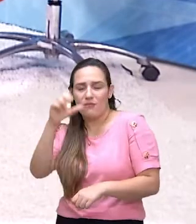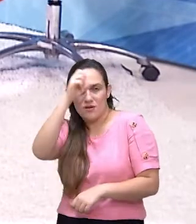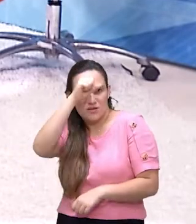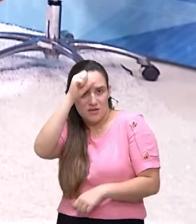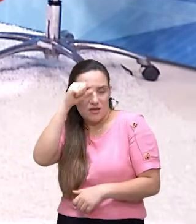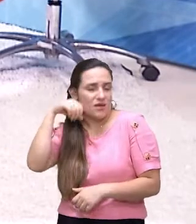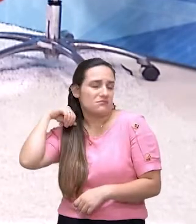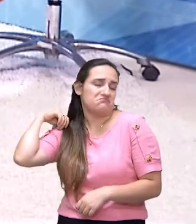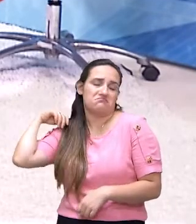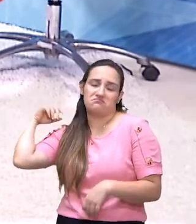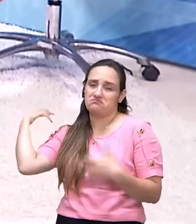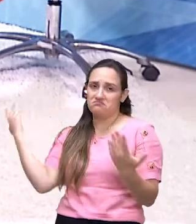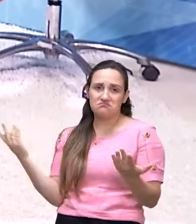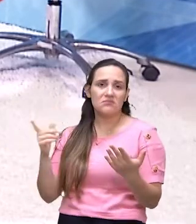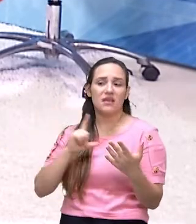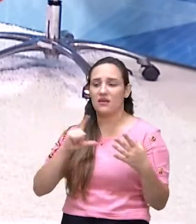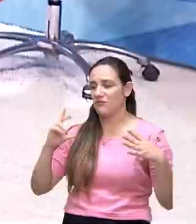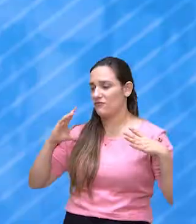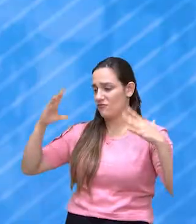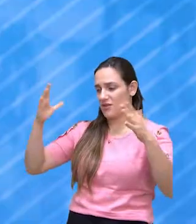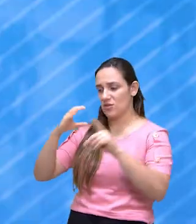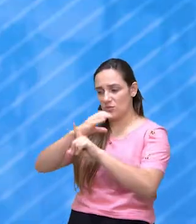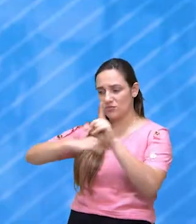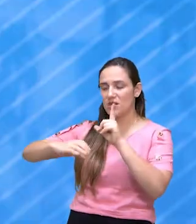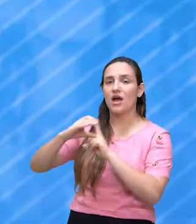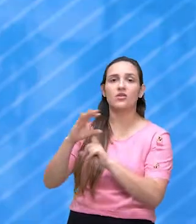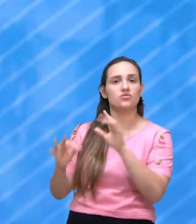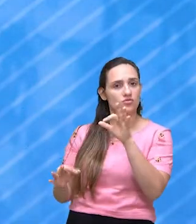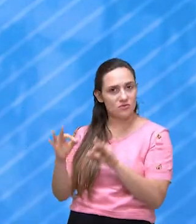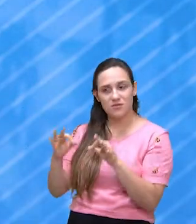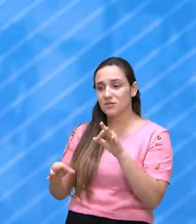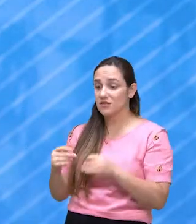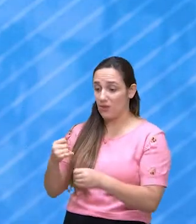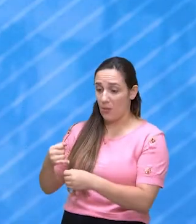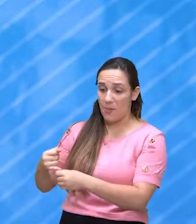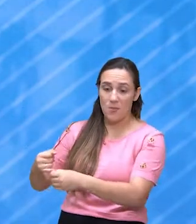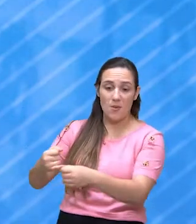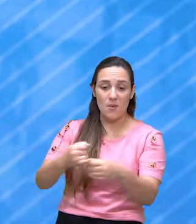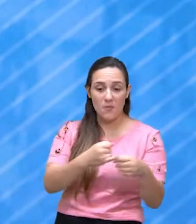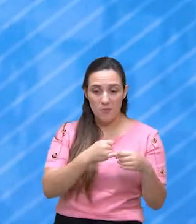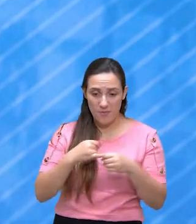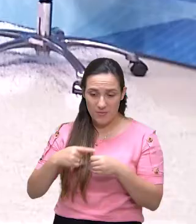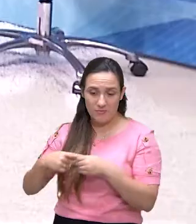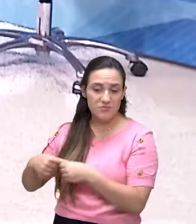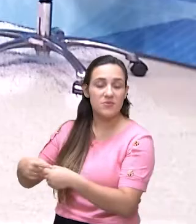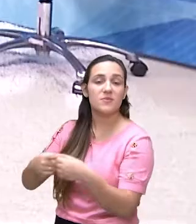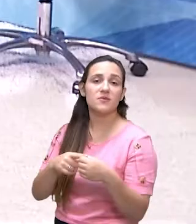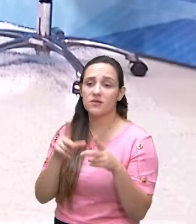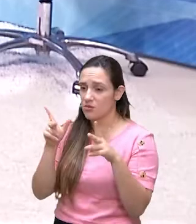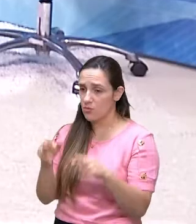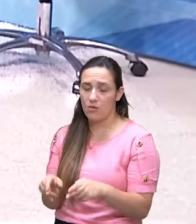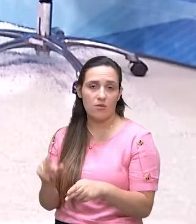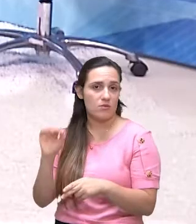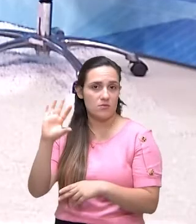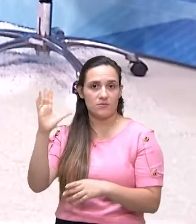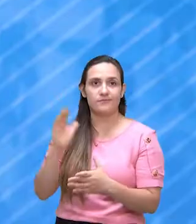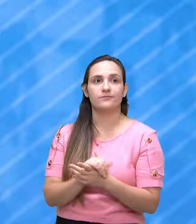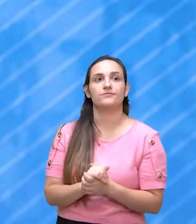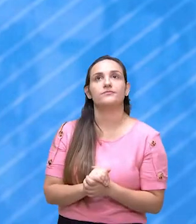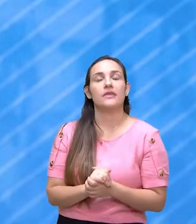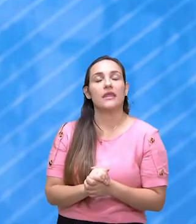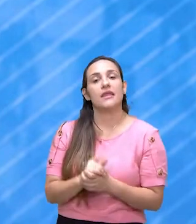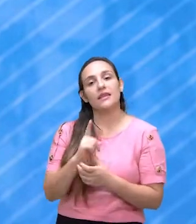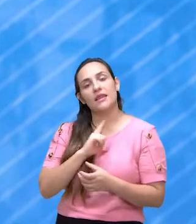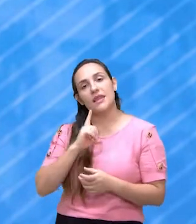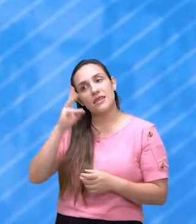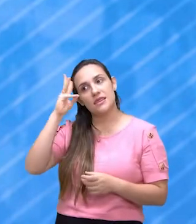estão ali então é uma grande festa da comunidade jurídica e no interior isso tem se repetido a nossa primeira terça